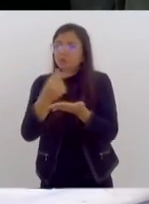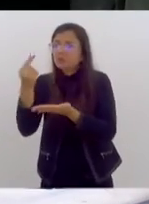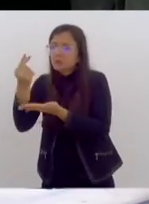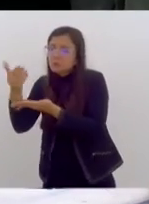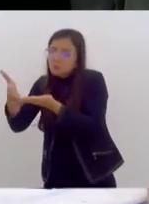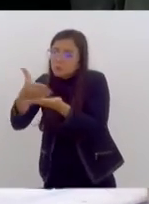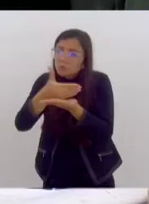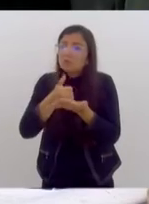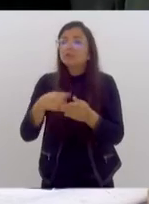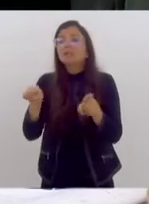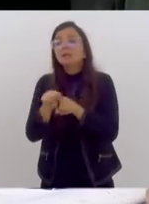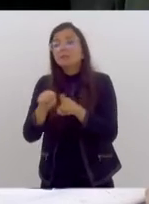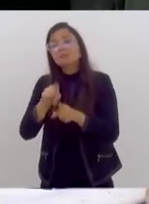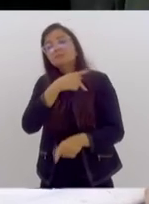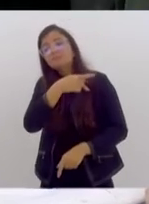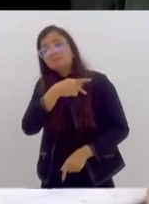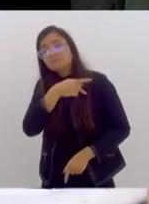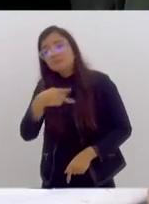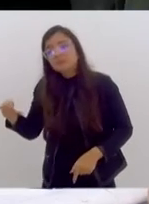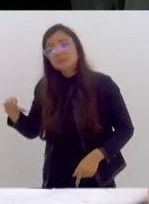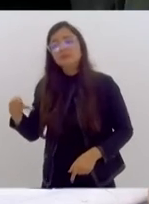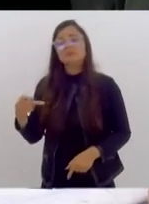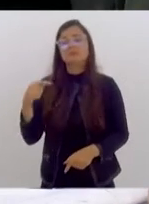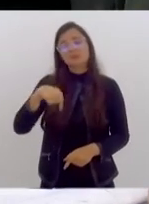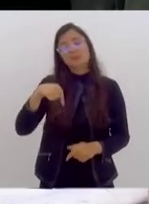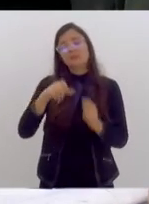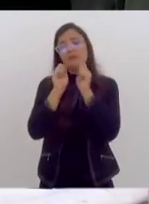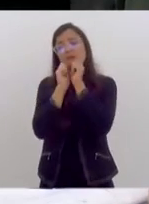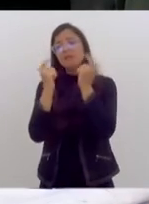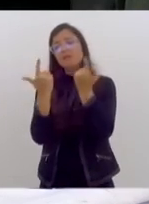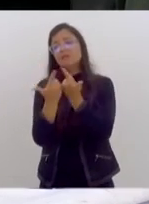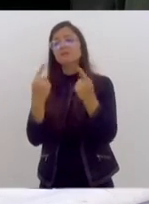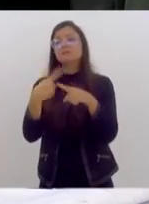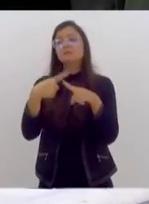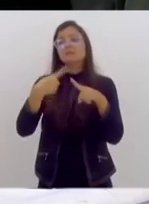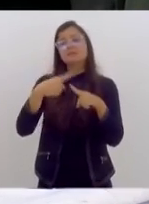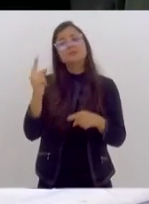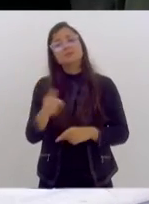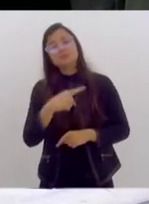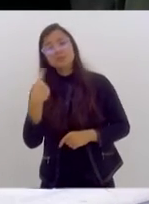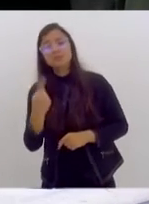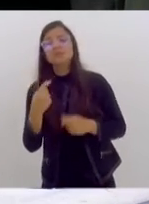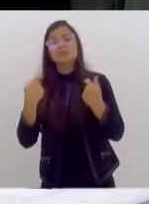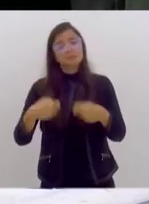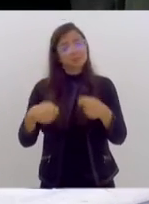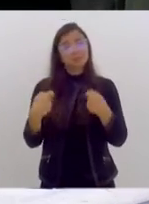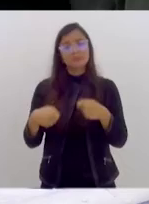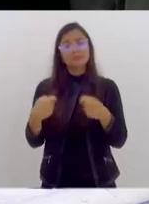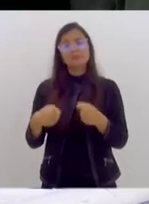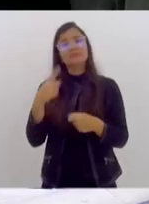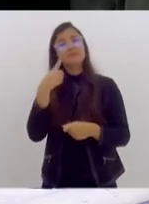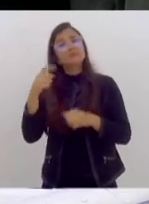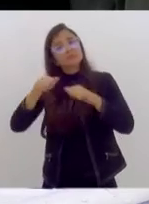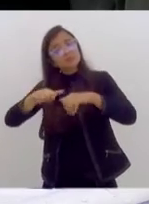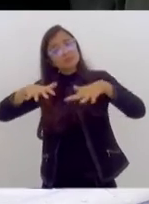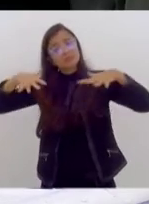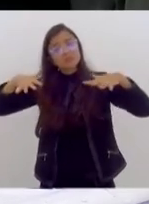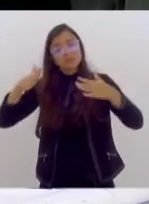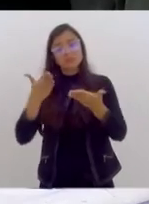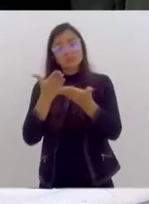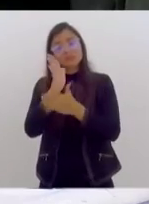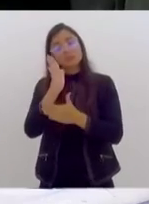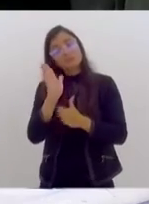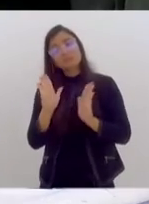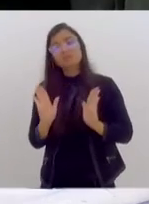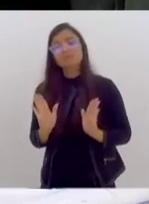ao presidente da casa porque aí é uma atribuição nossa chique o plenário vai aprovar E aí